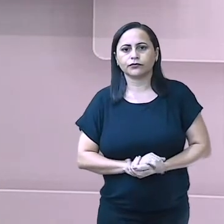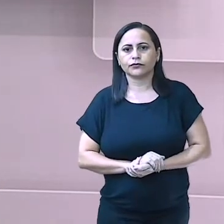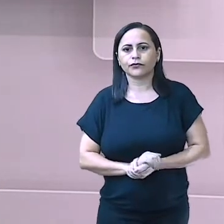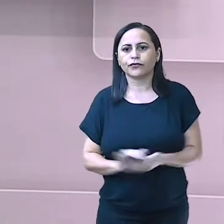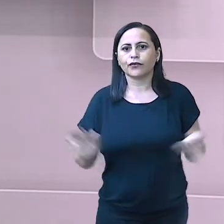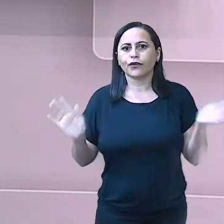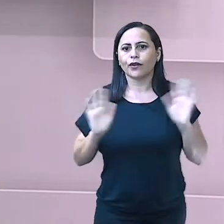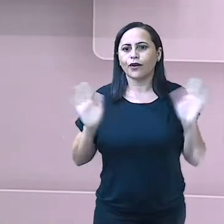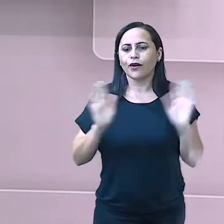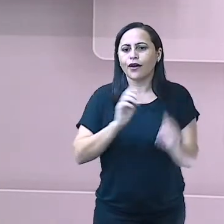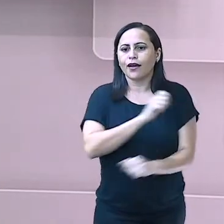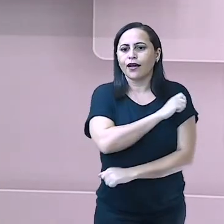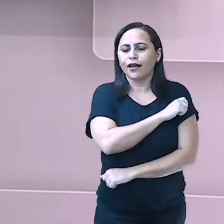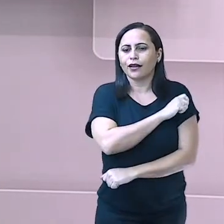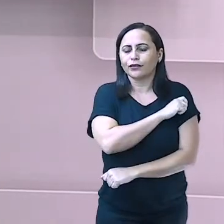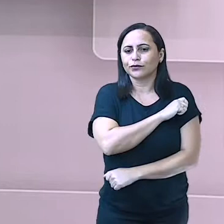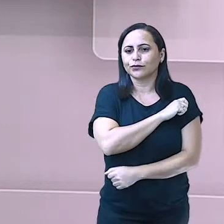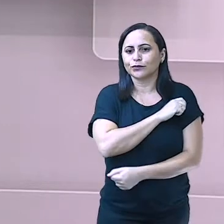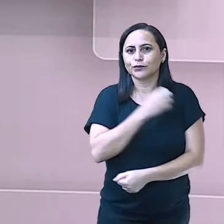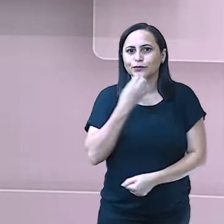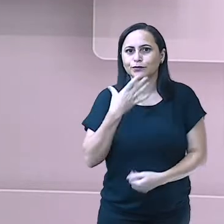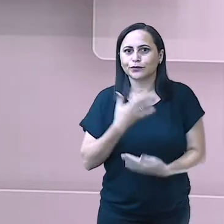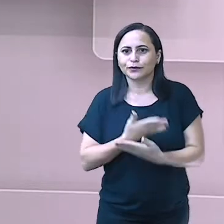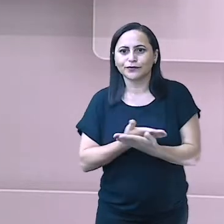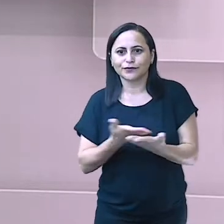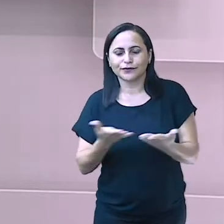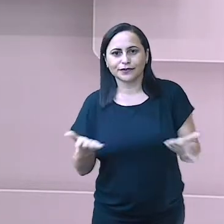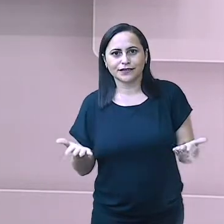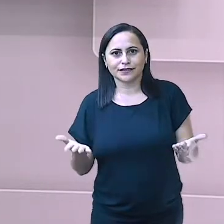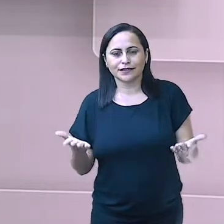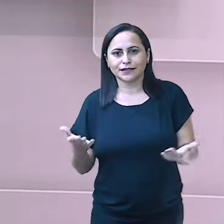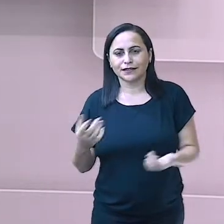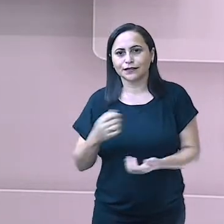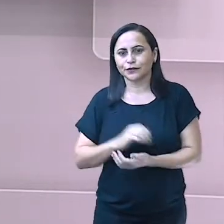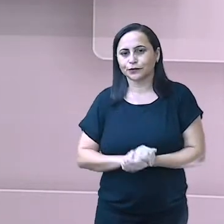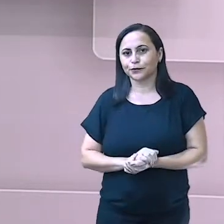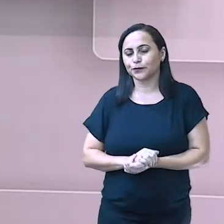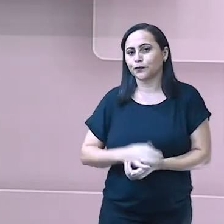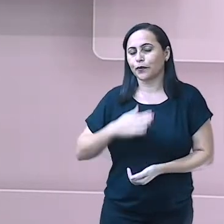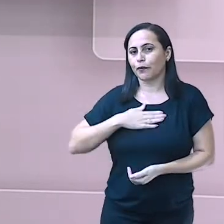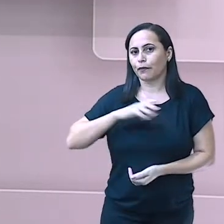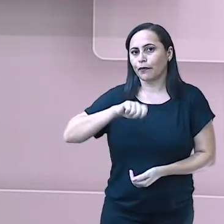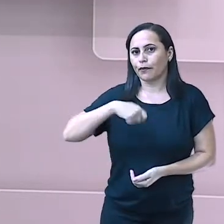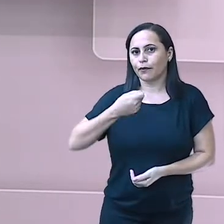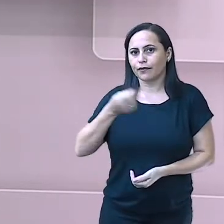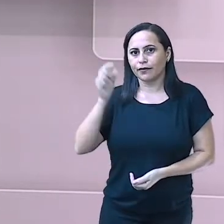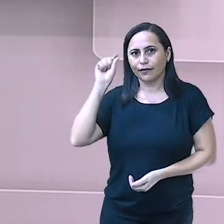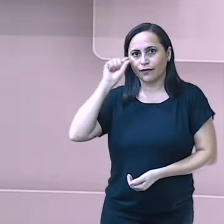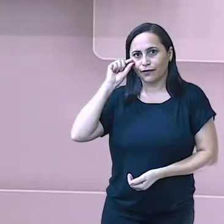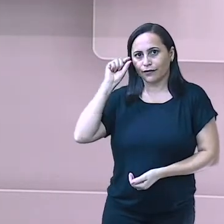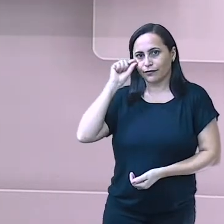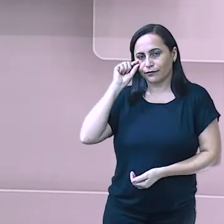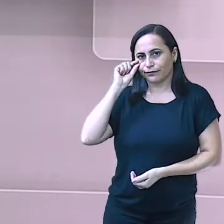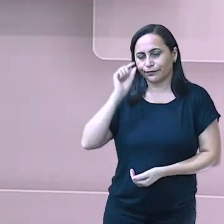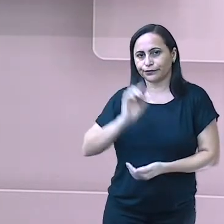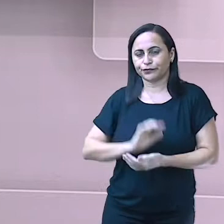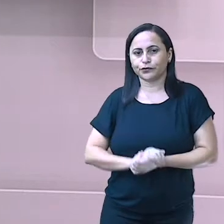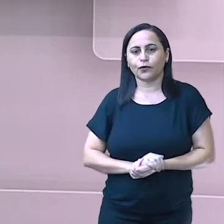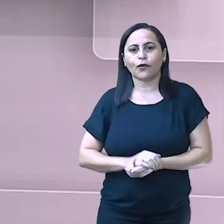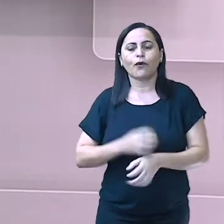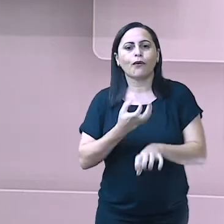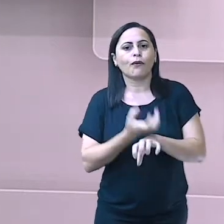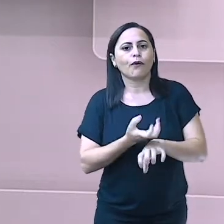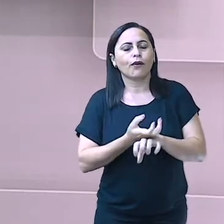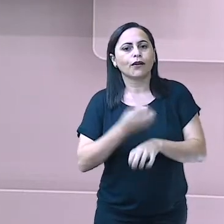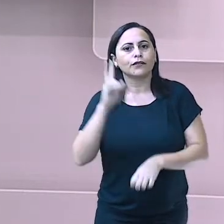Olá, estudantes, tudo bem com vocês? Eu sou o professor Renan e na aula de hoje do componente curricular de História, iremos